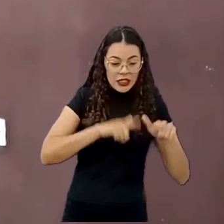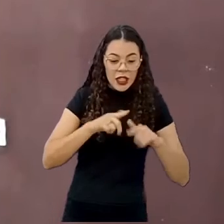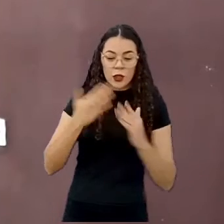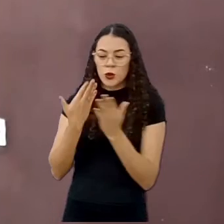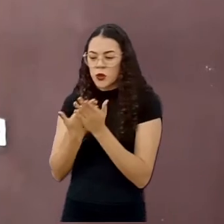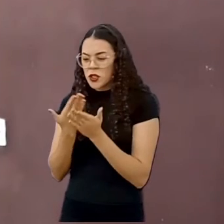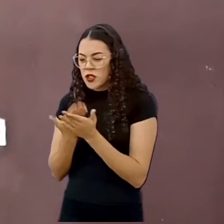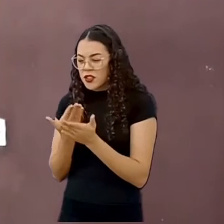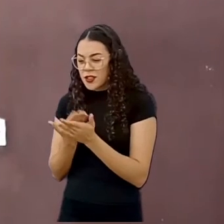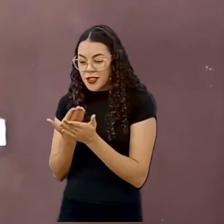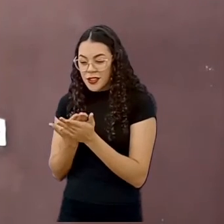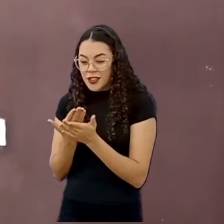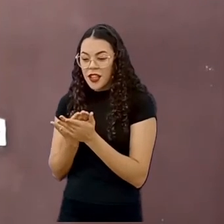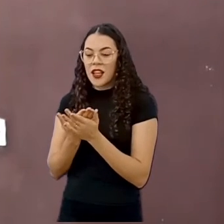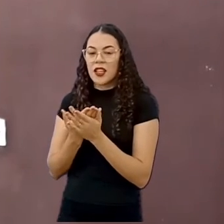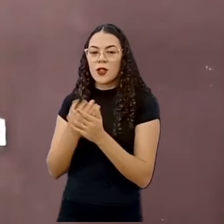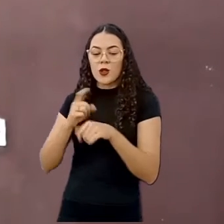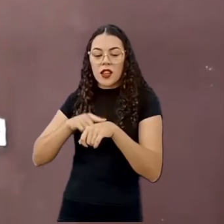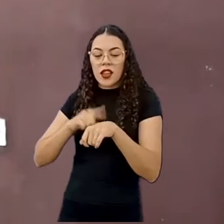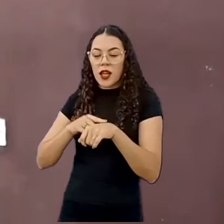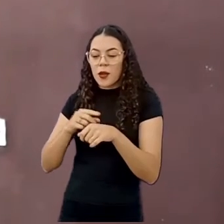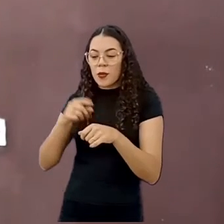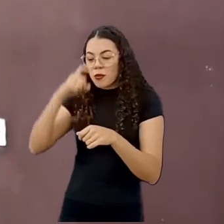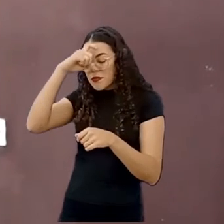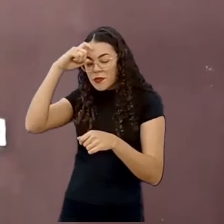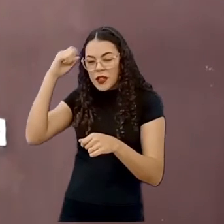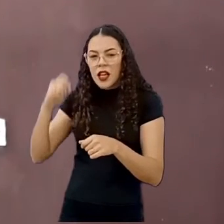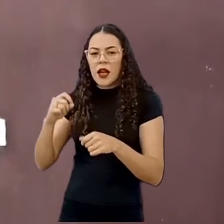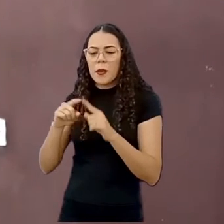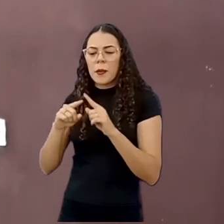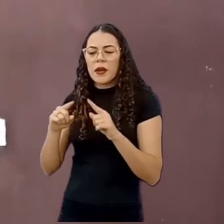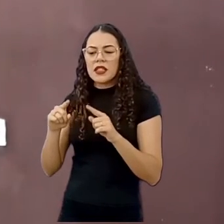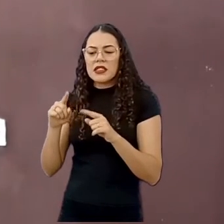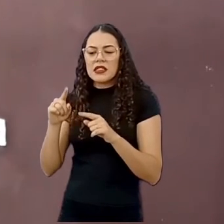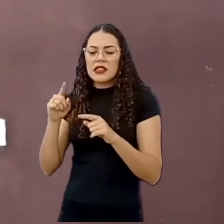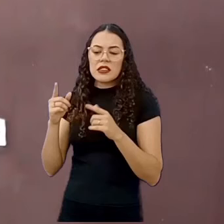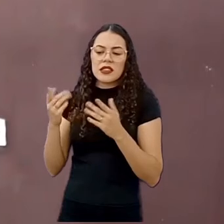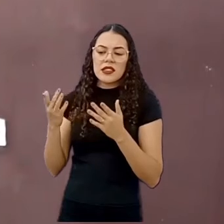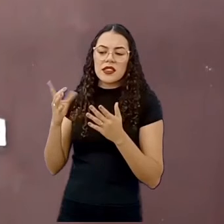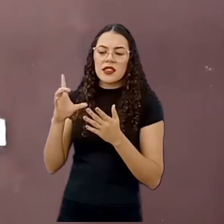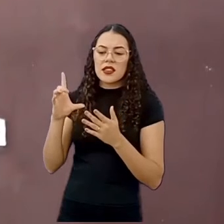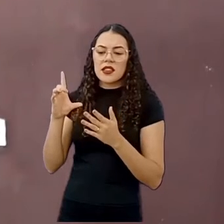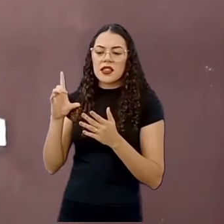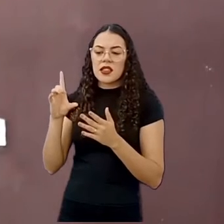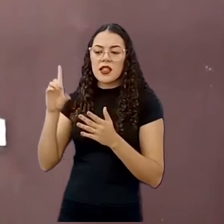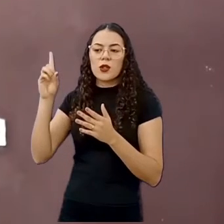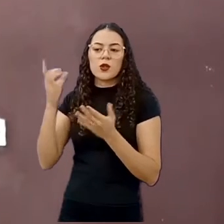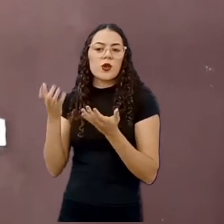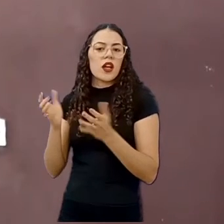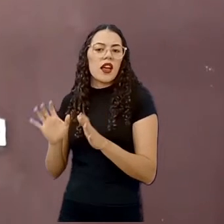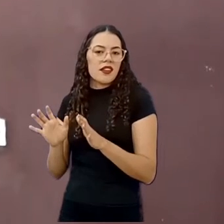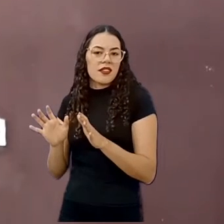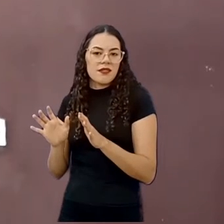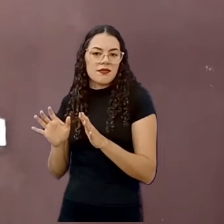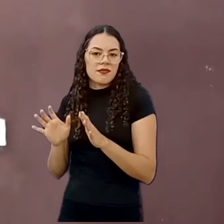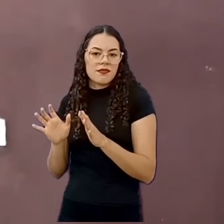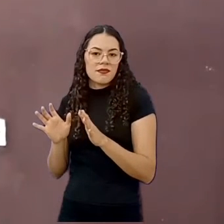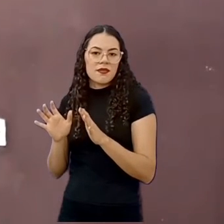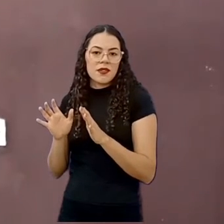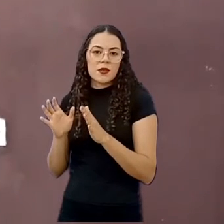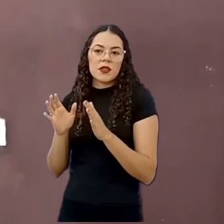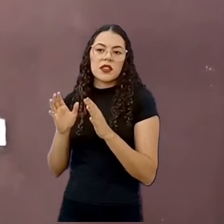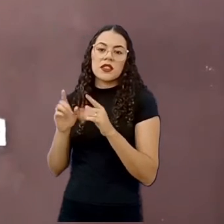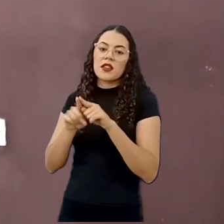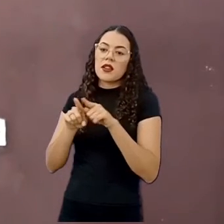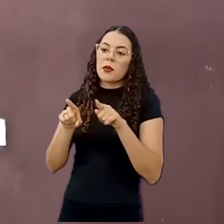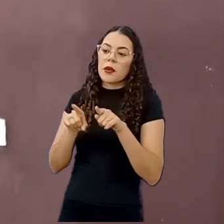estudando, tenho gastado tanto tempo em afazeres que nem sempre conversam diretamente com o reino de Deus. E é